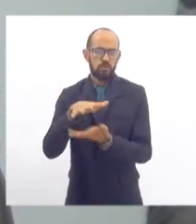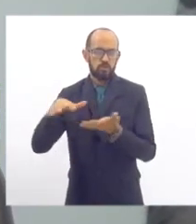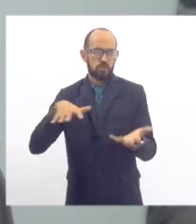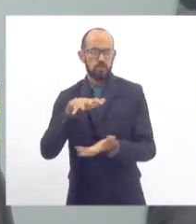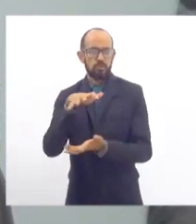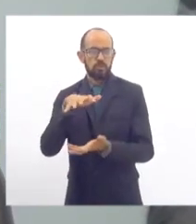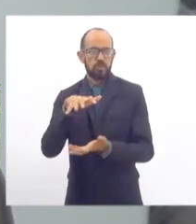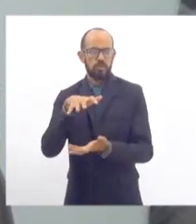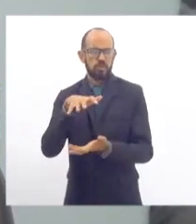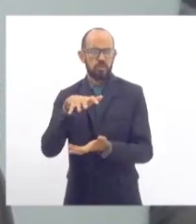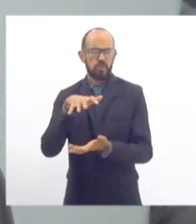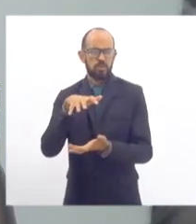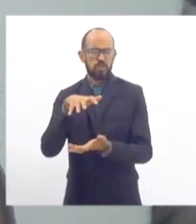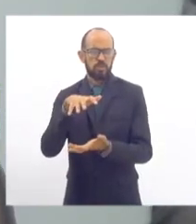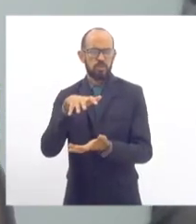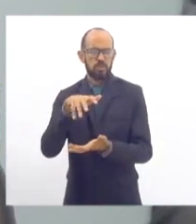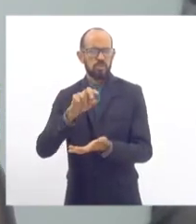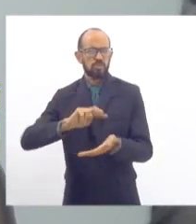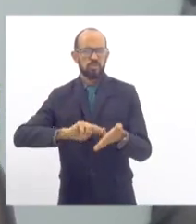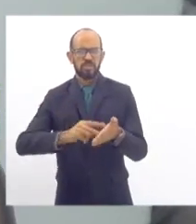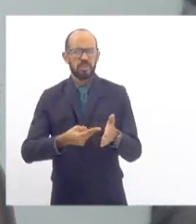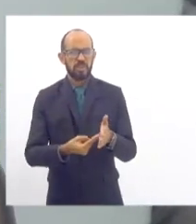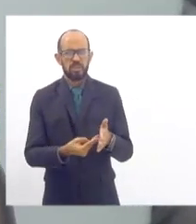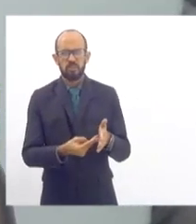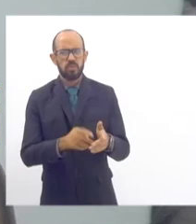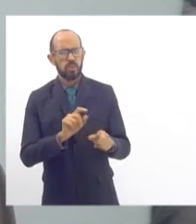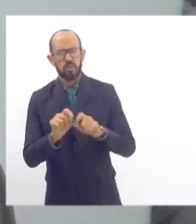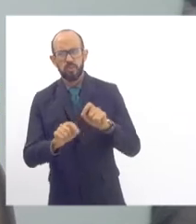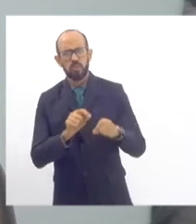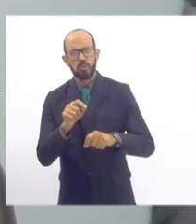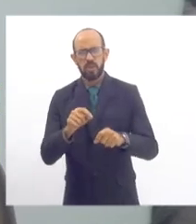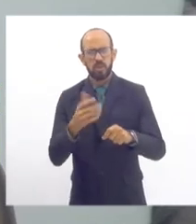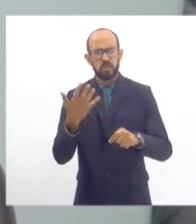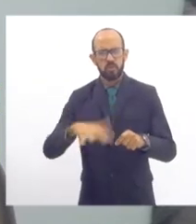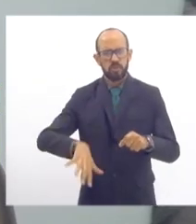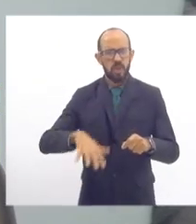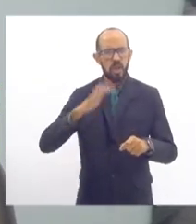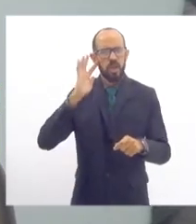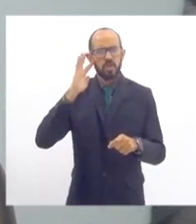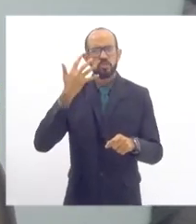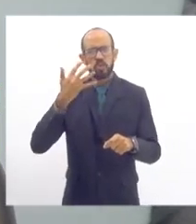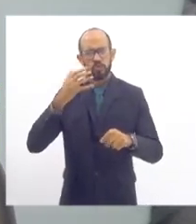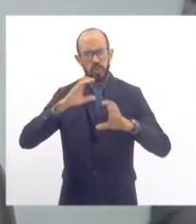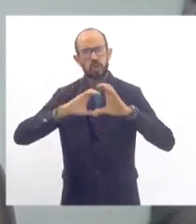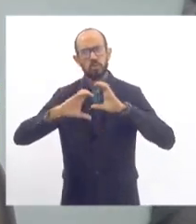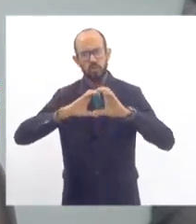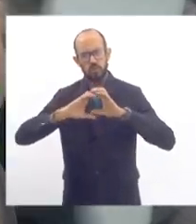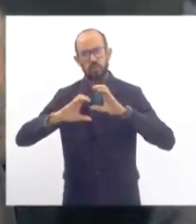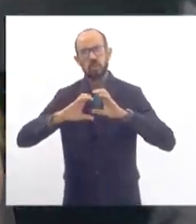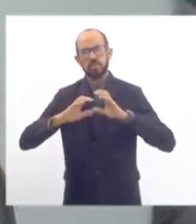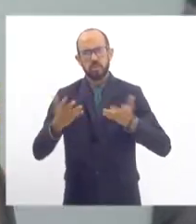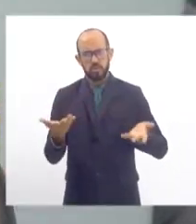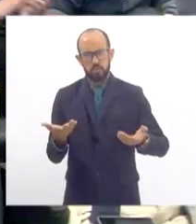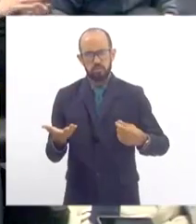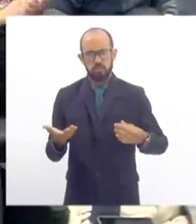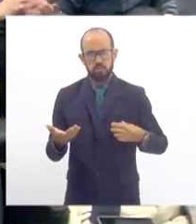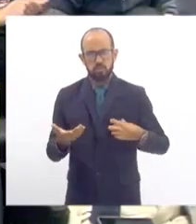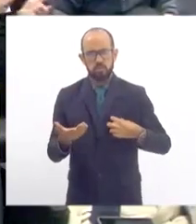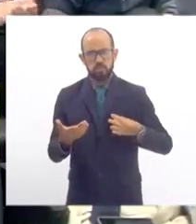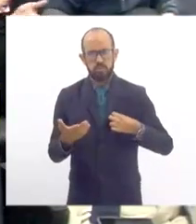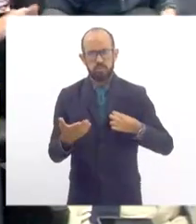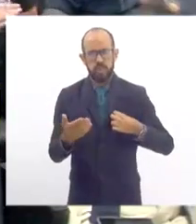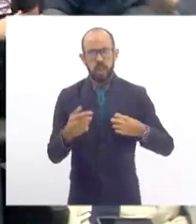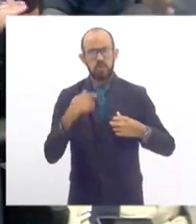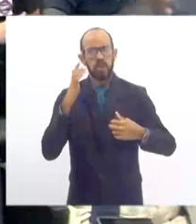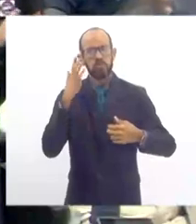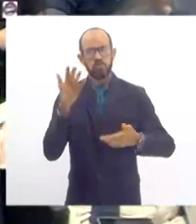aí significa exatamente não querer resolver a coisa na base do diálogo, entendeu? Aí fica muito